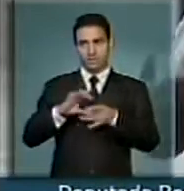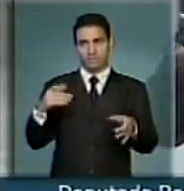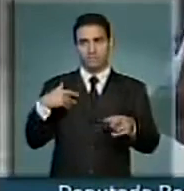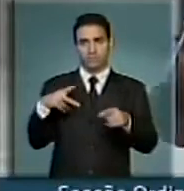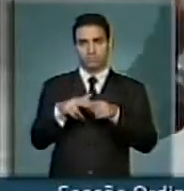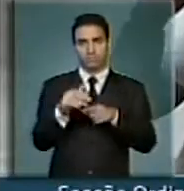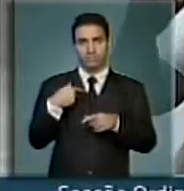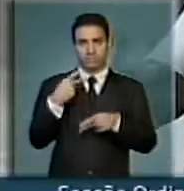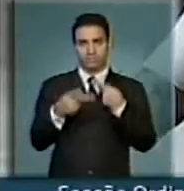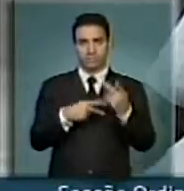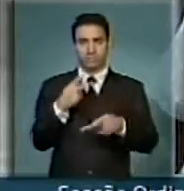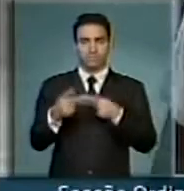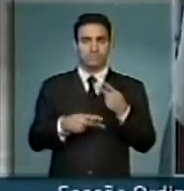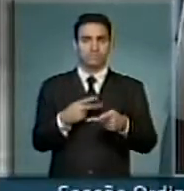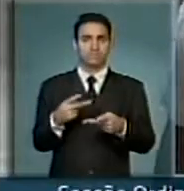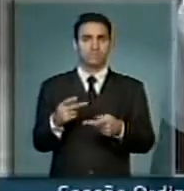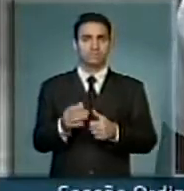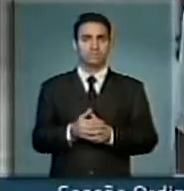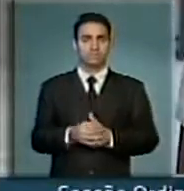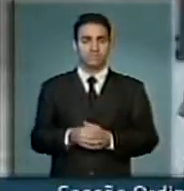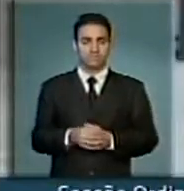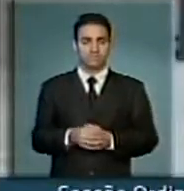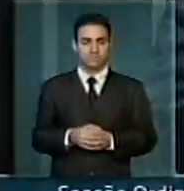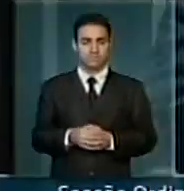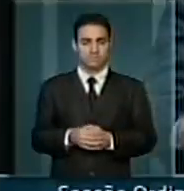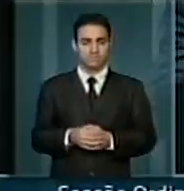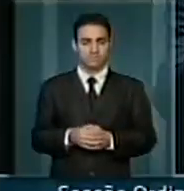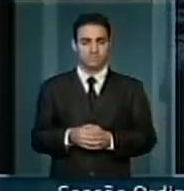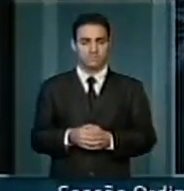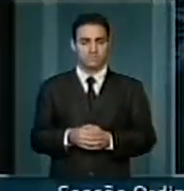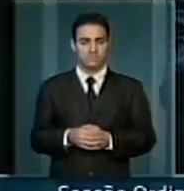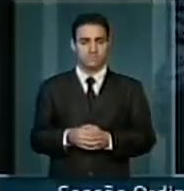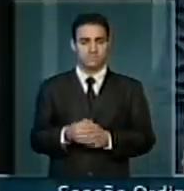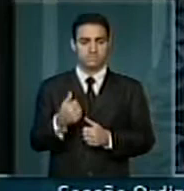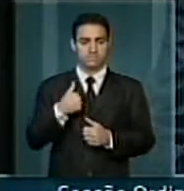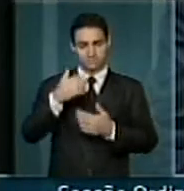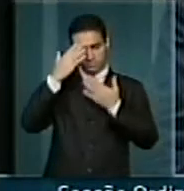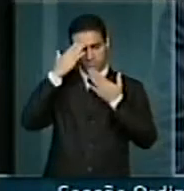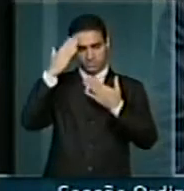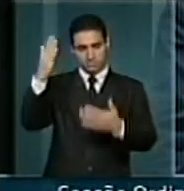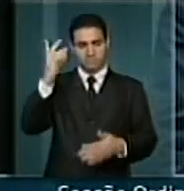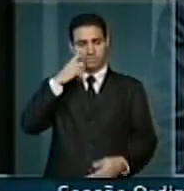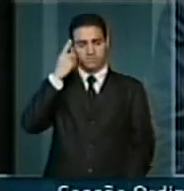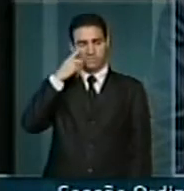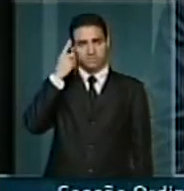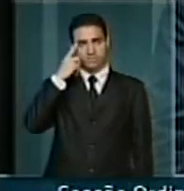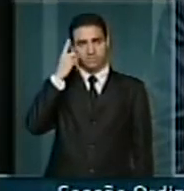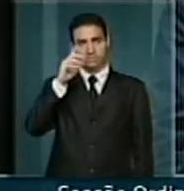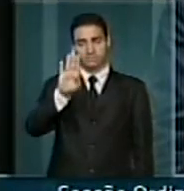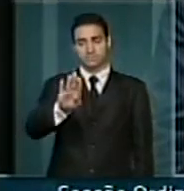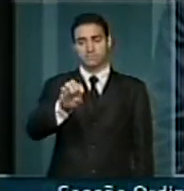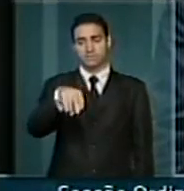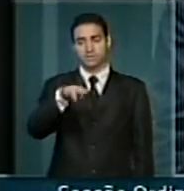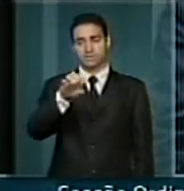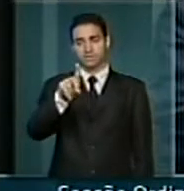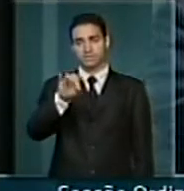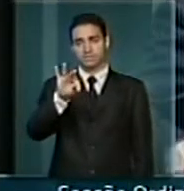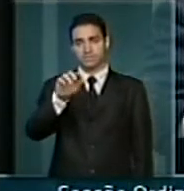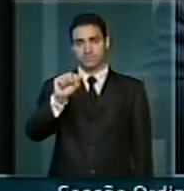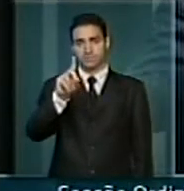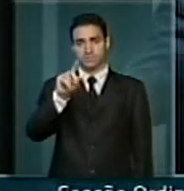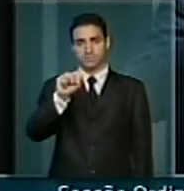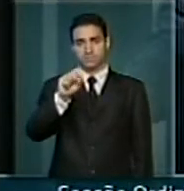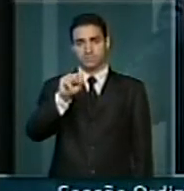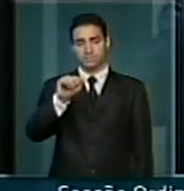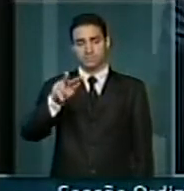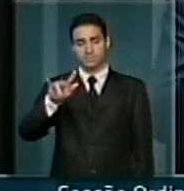Excelência, a permissão do aparte de Vossa Excelência. Eu agradeço, ilustre deputada Benedita Silva, Vossa Excelência,